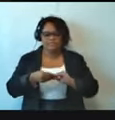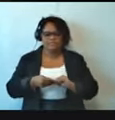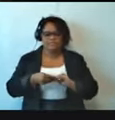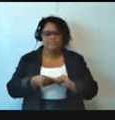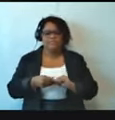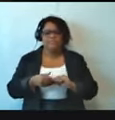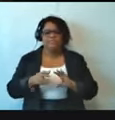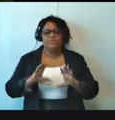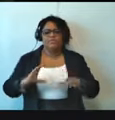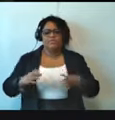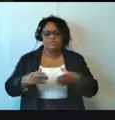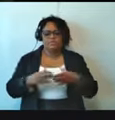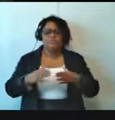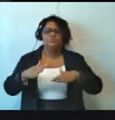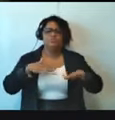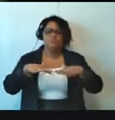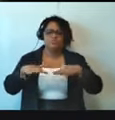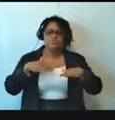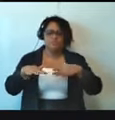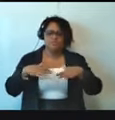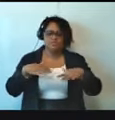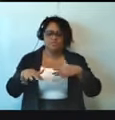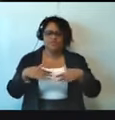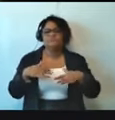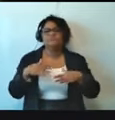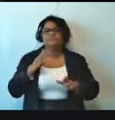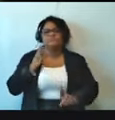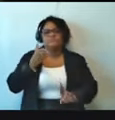na pessoa do vereador Braulio Lara,